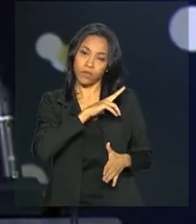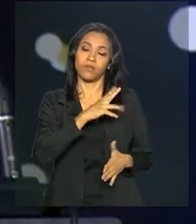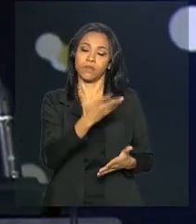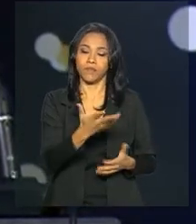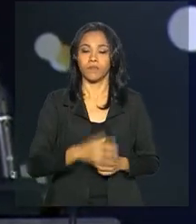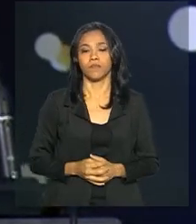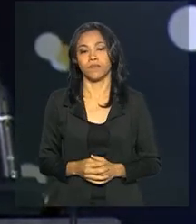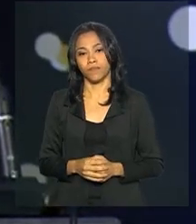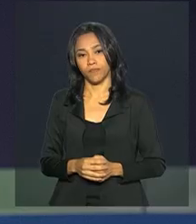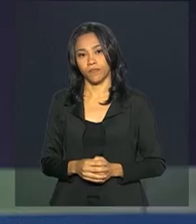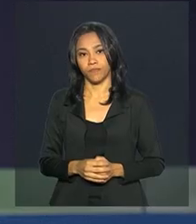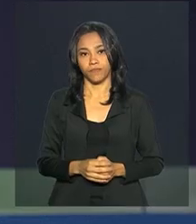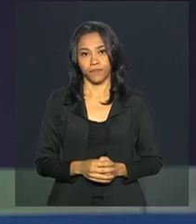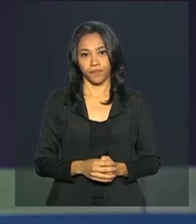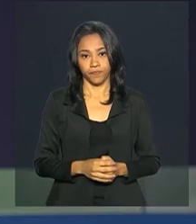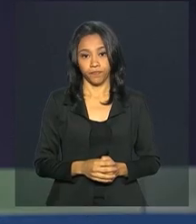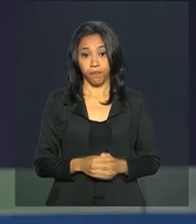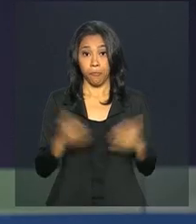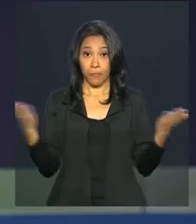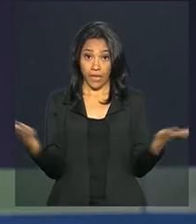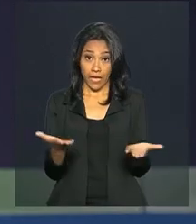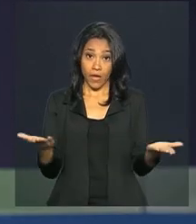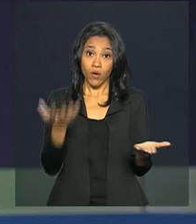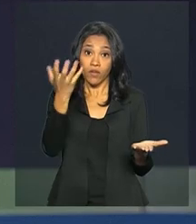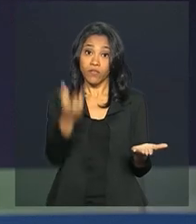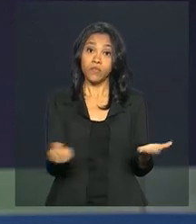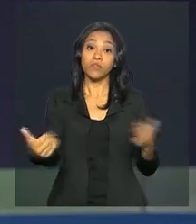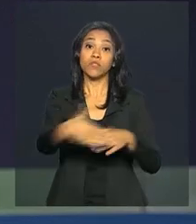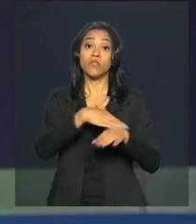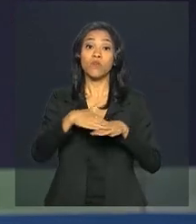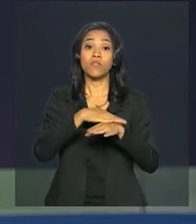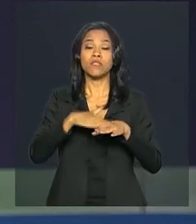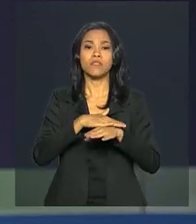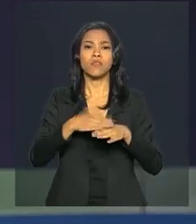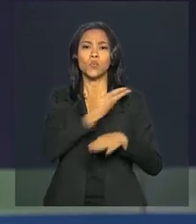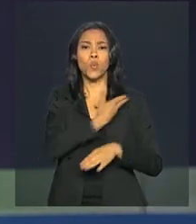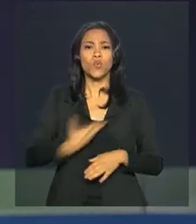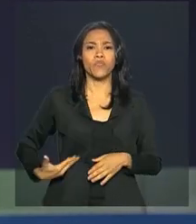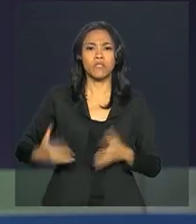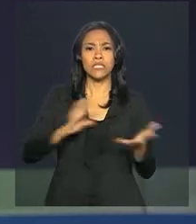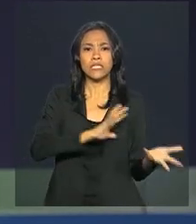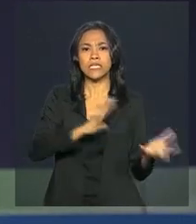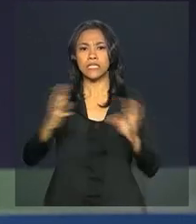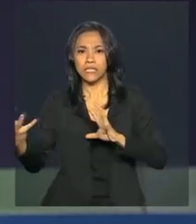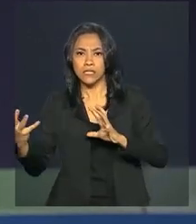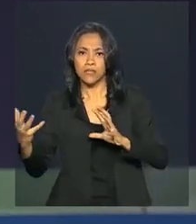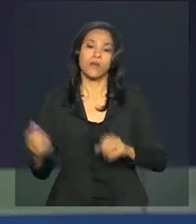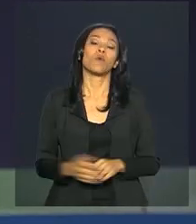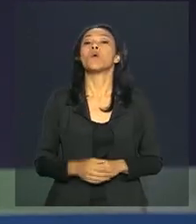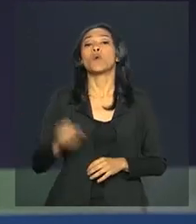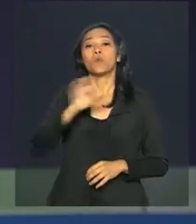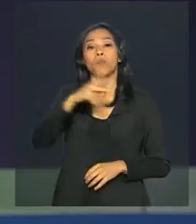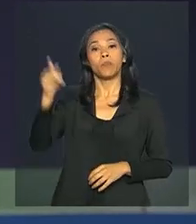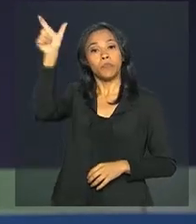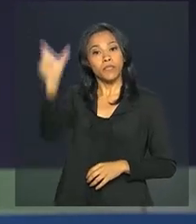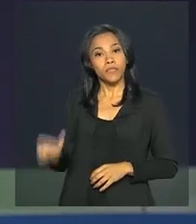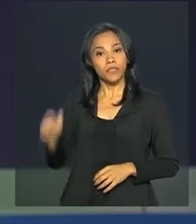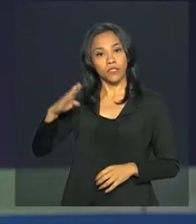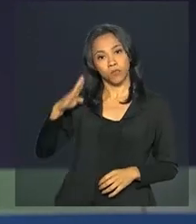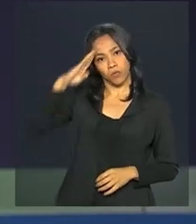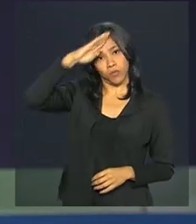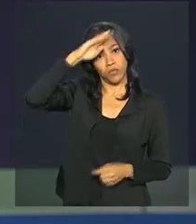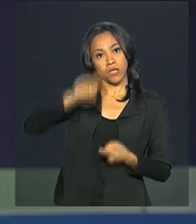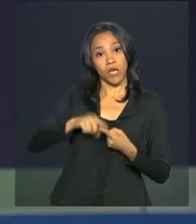supermercadistas. E agora vamos falar sobre o governo de transição. O presidente eleito Jair Bolsonaro e os futuros